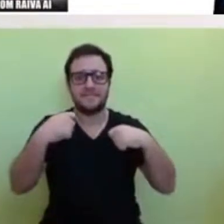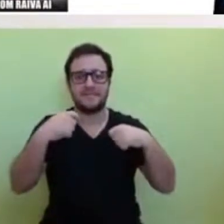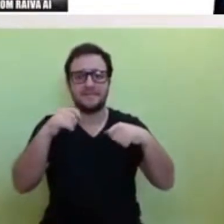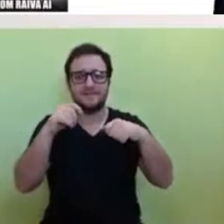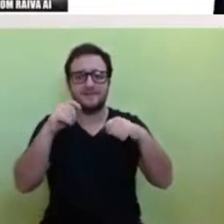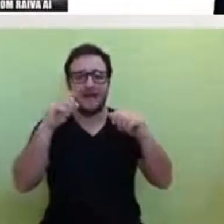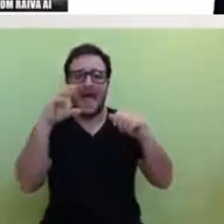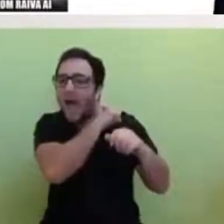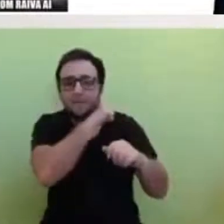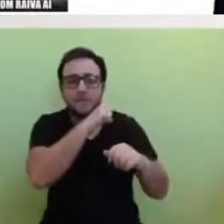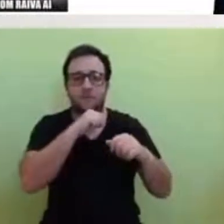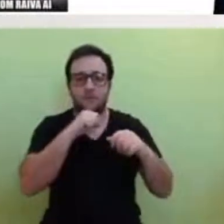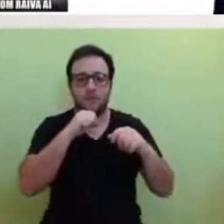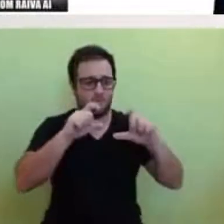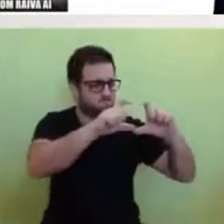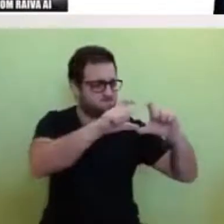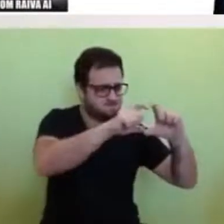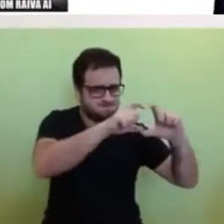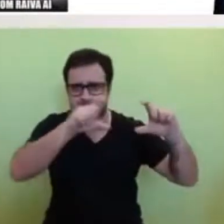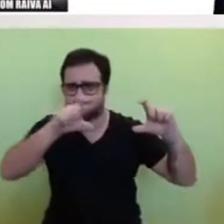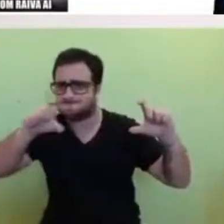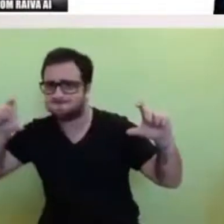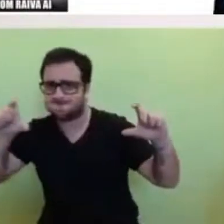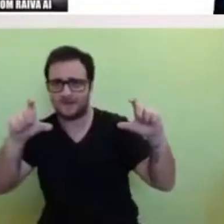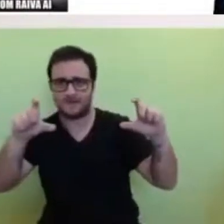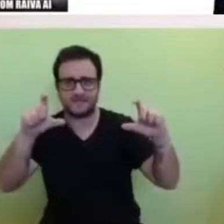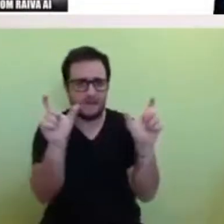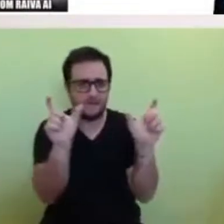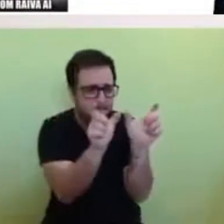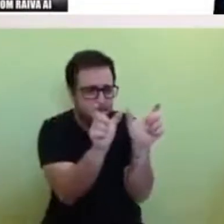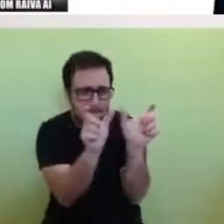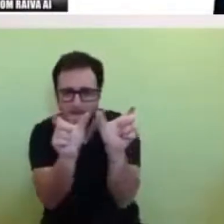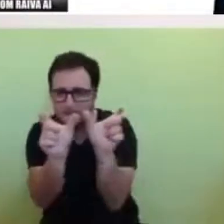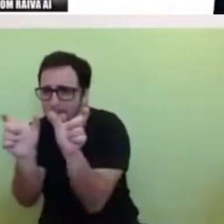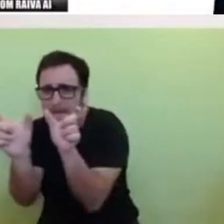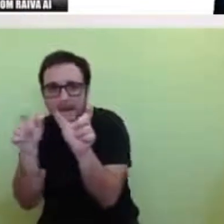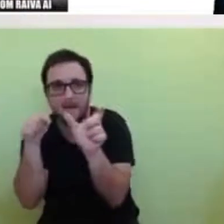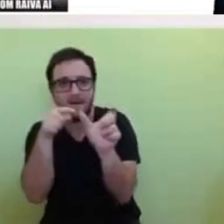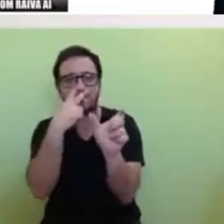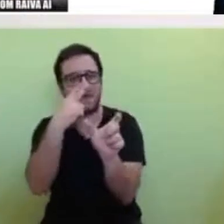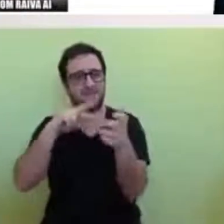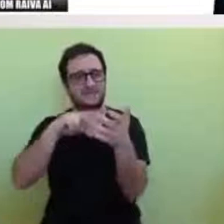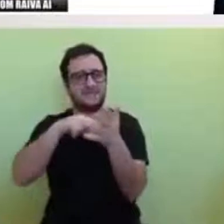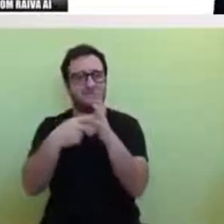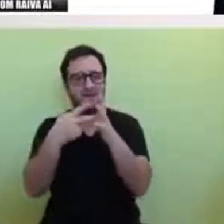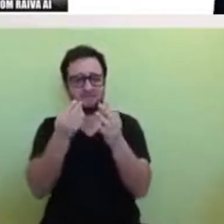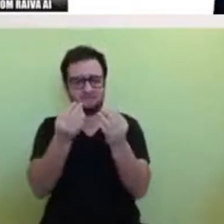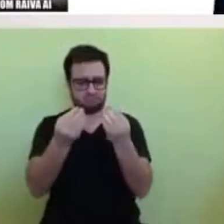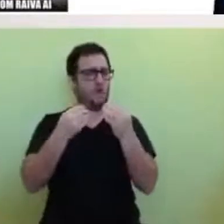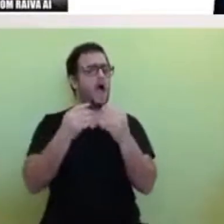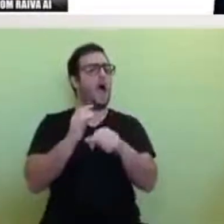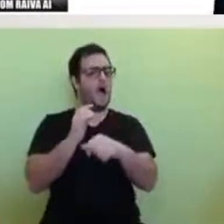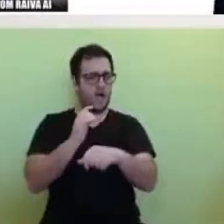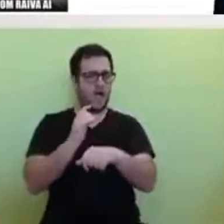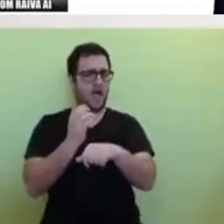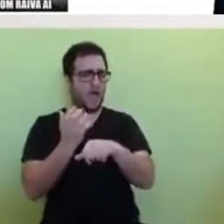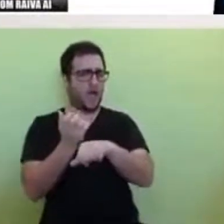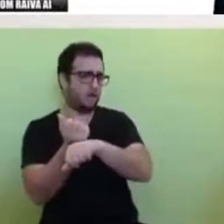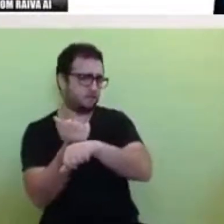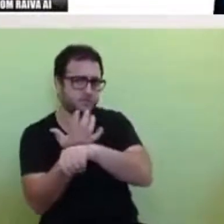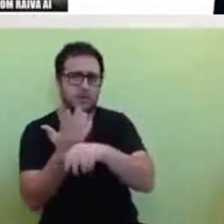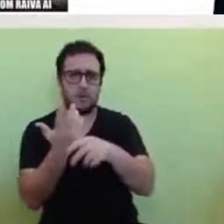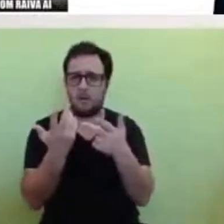inteira sem nenhum espaçamento entre as palavras. É uma outra forma de escrever, né? E outros